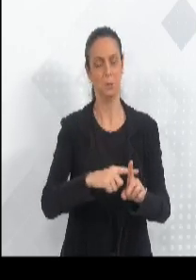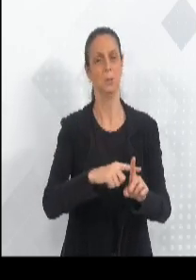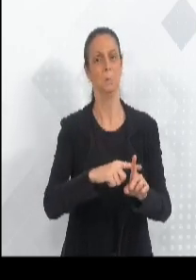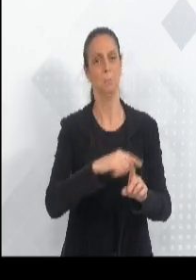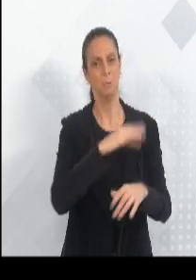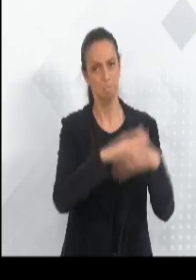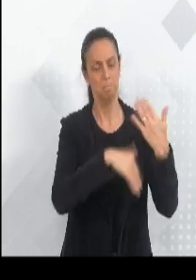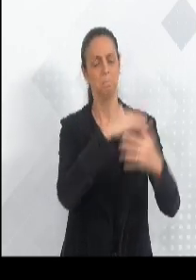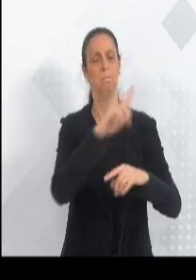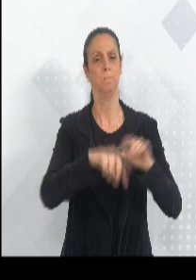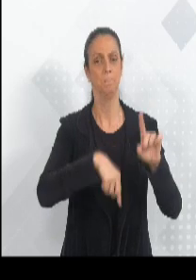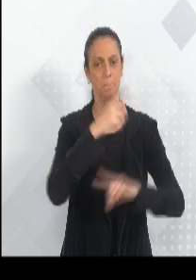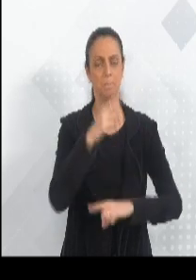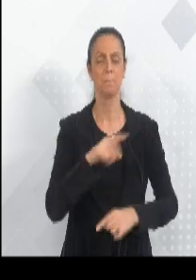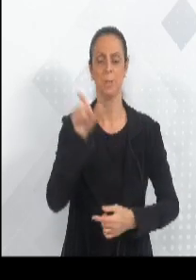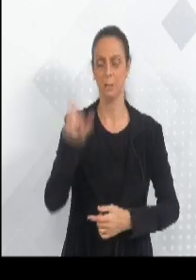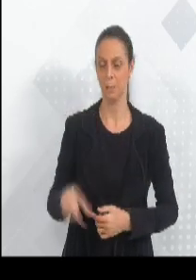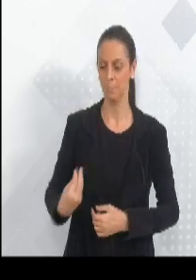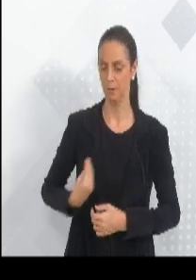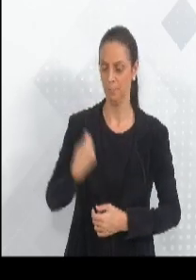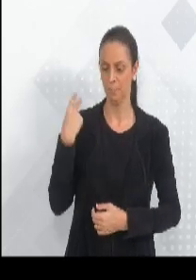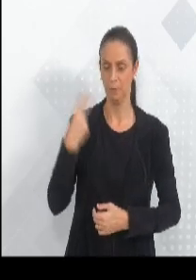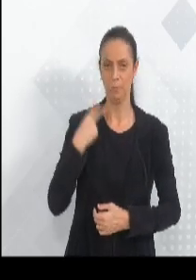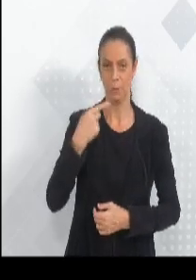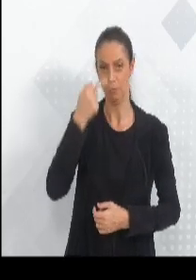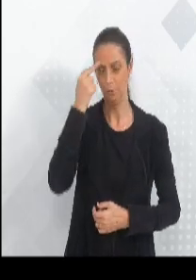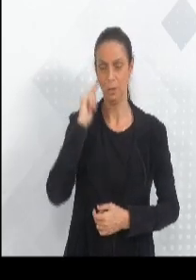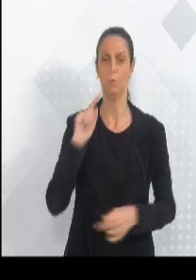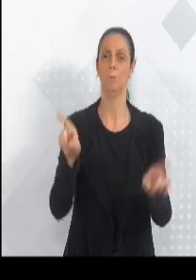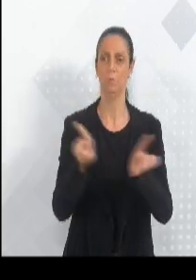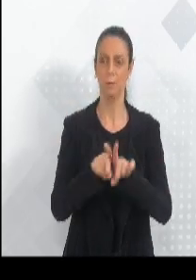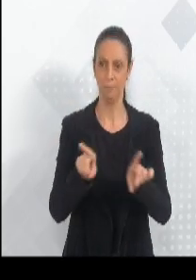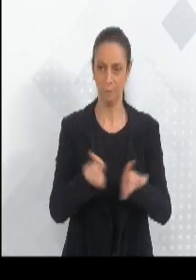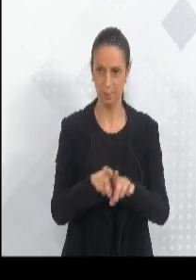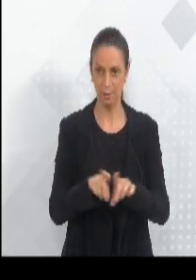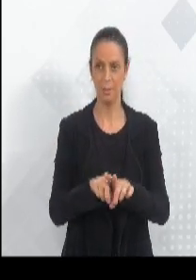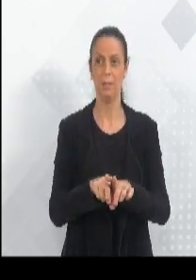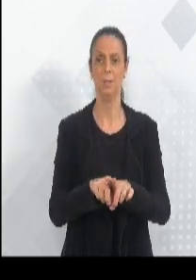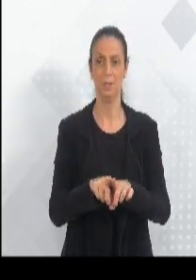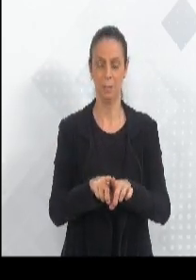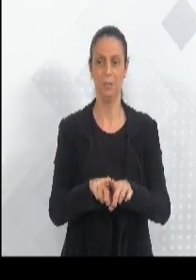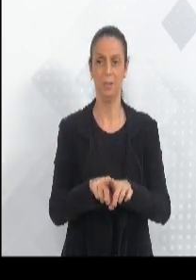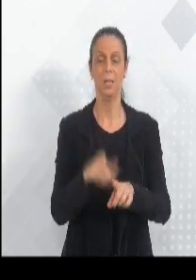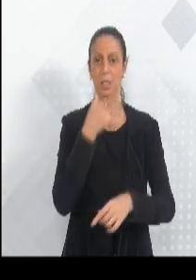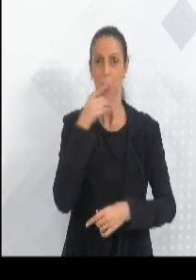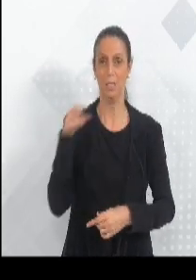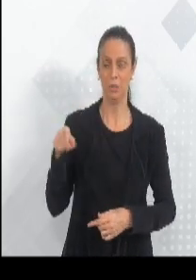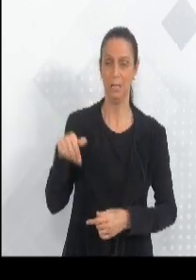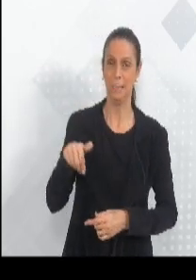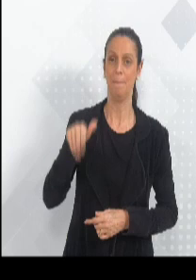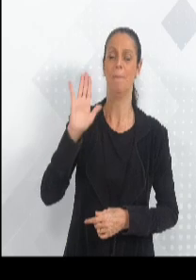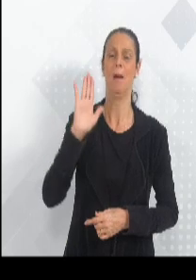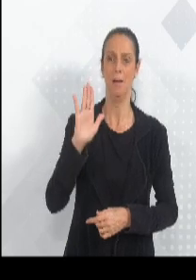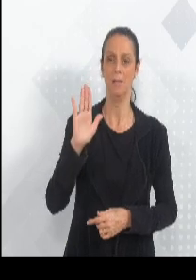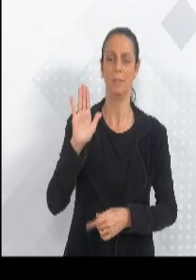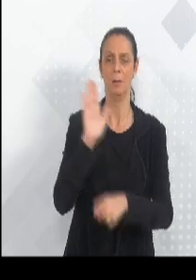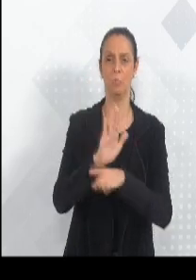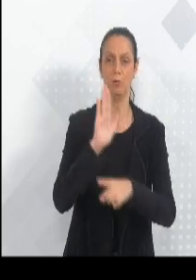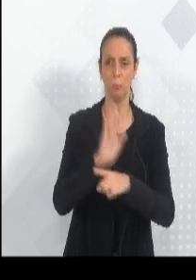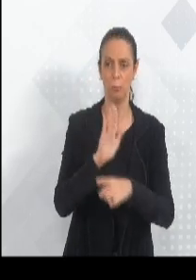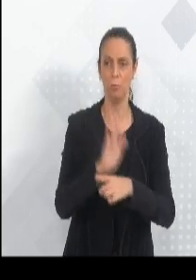o o Ito também estava presente ali então acho que foi ele que mais encaminhou esse trosso ali para